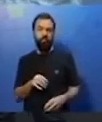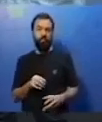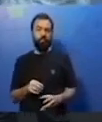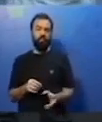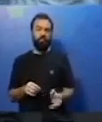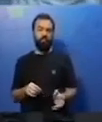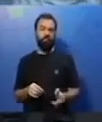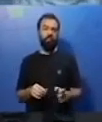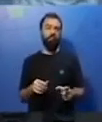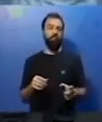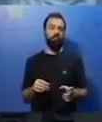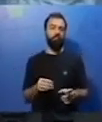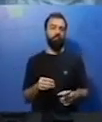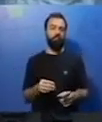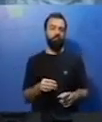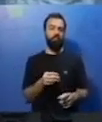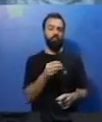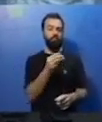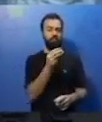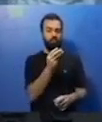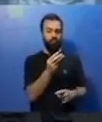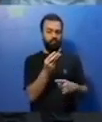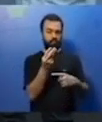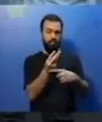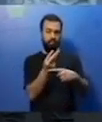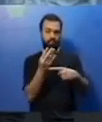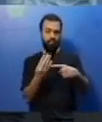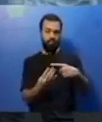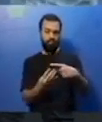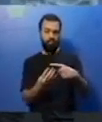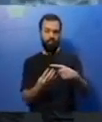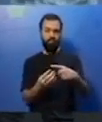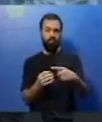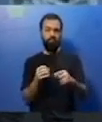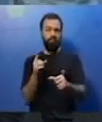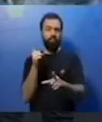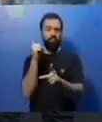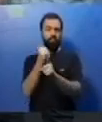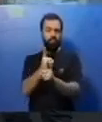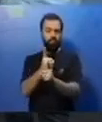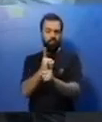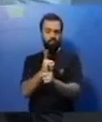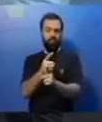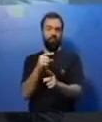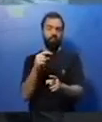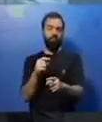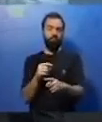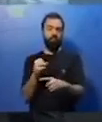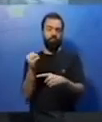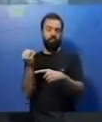escreva a fração equivalente a 3/4 com o numerador